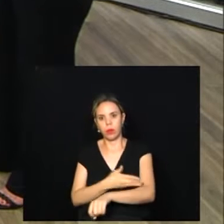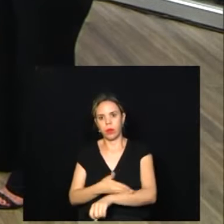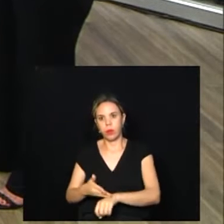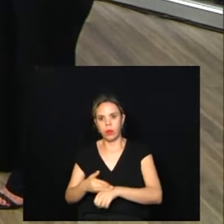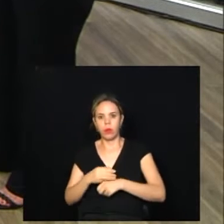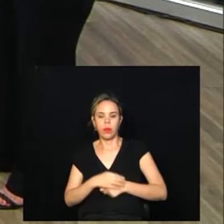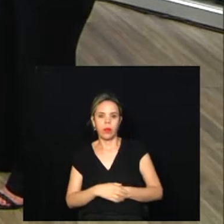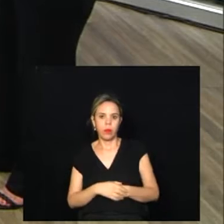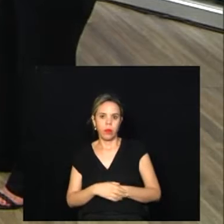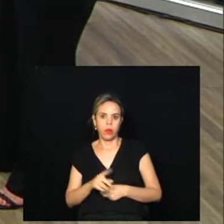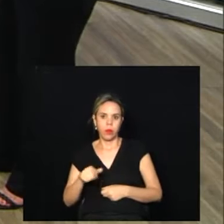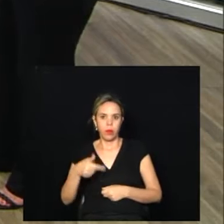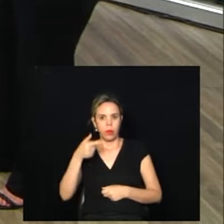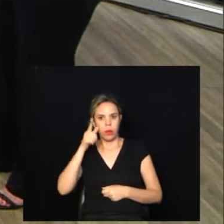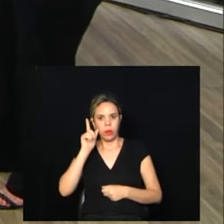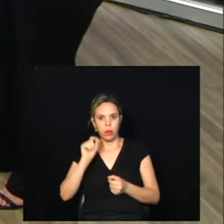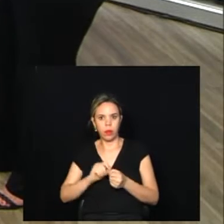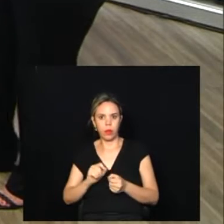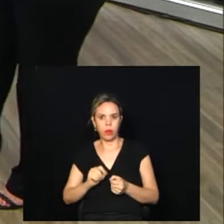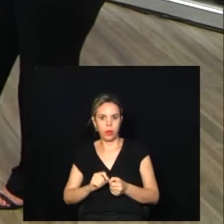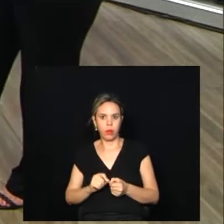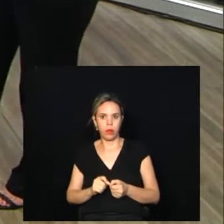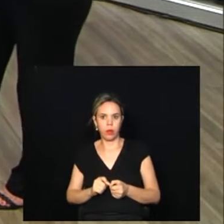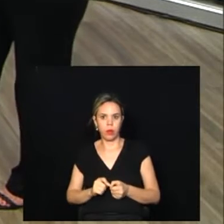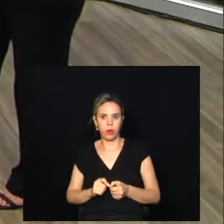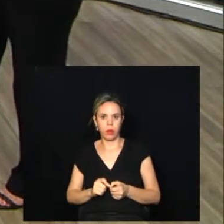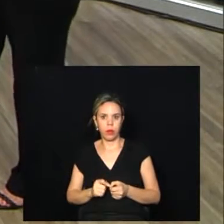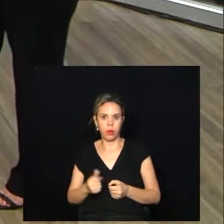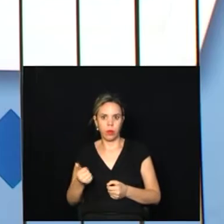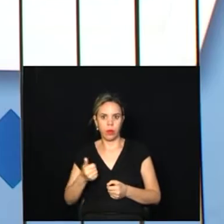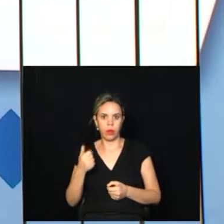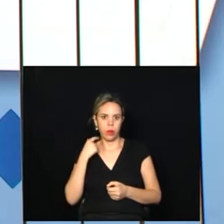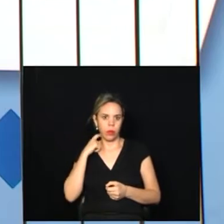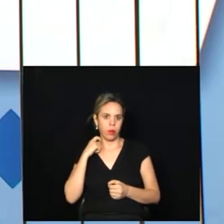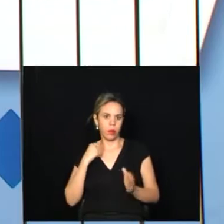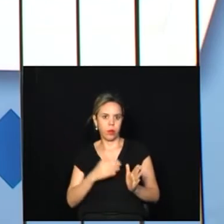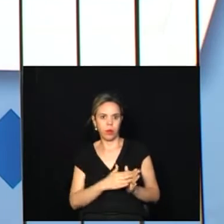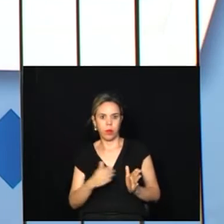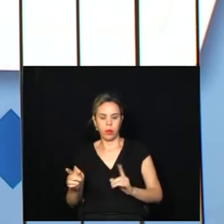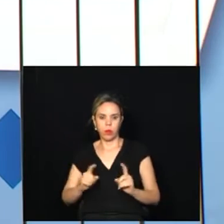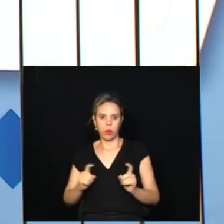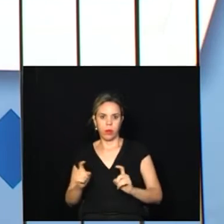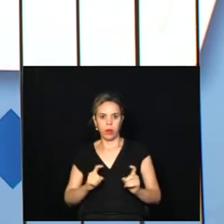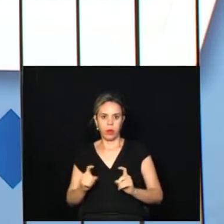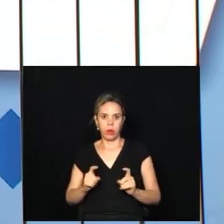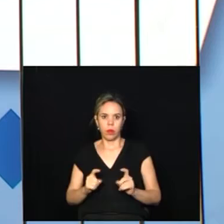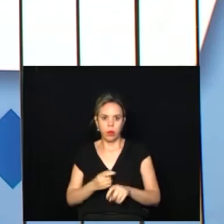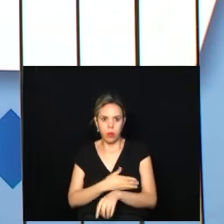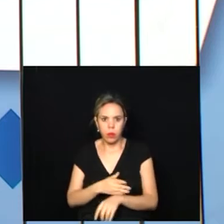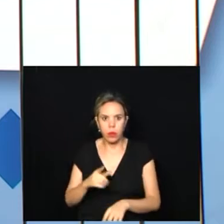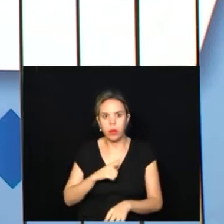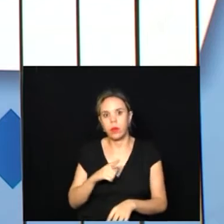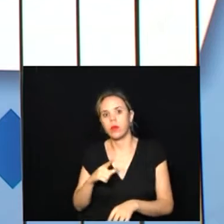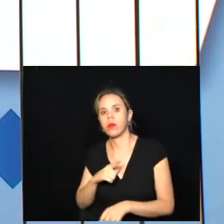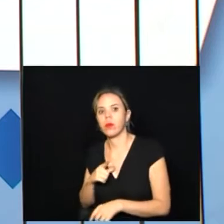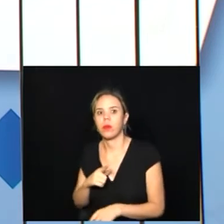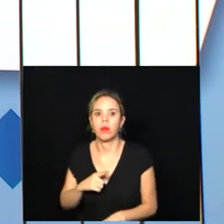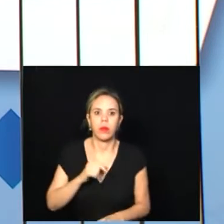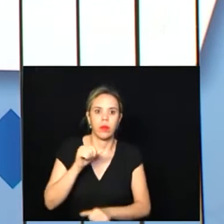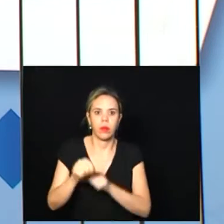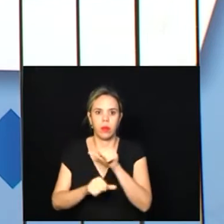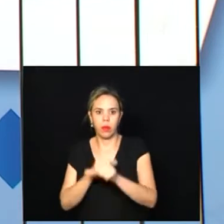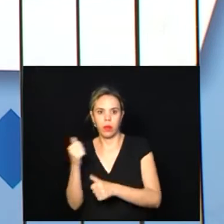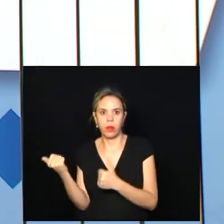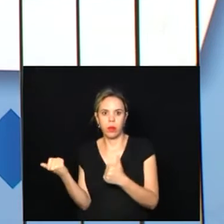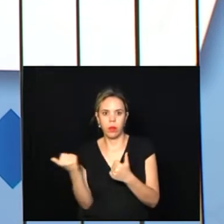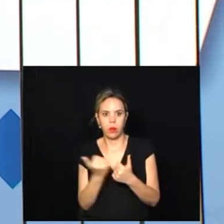ordinária. Ontem foi a 12ª e na primeira parte da reunião ordinária nós tivemos aí uma mudança.